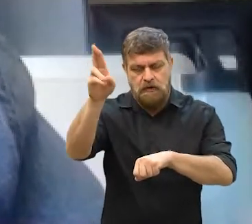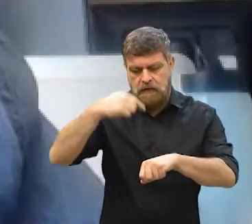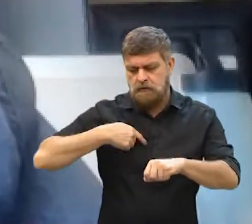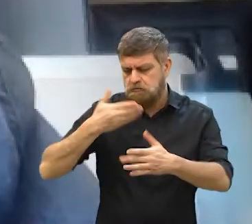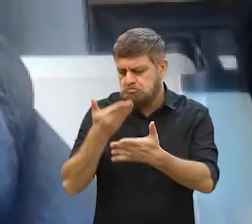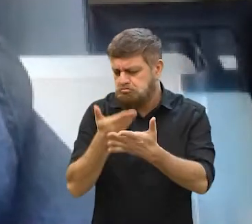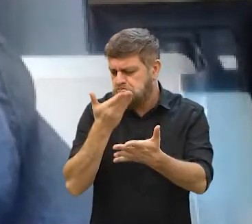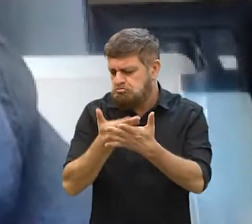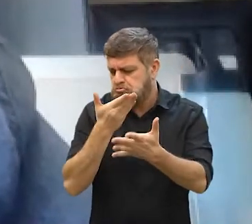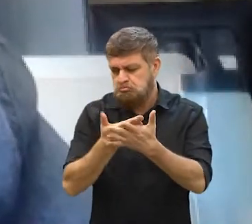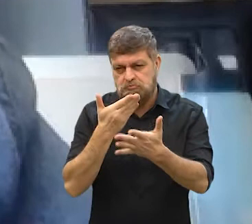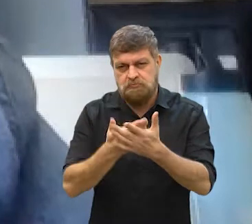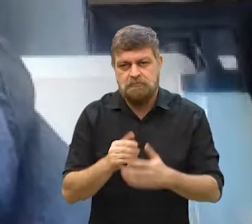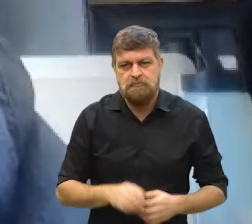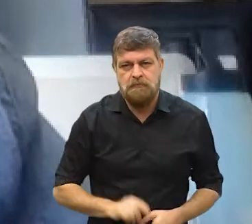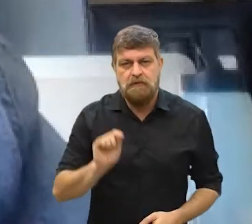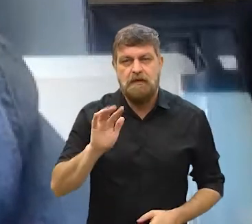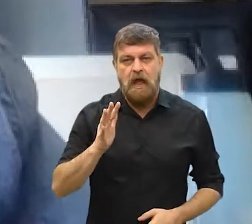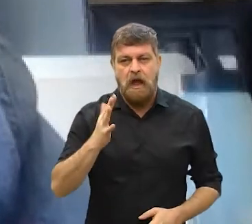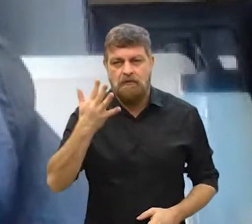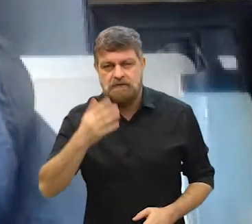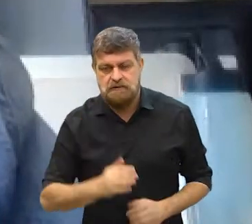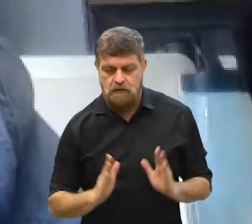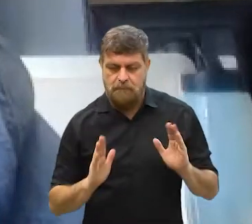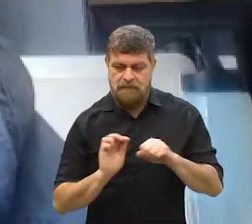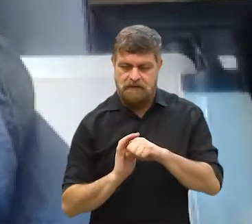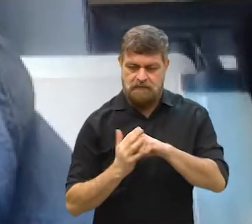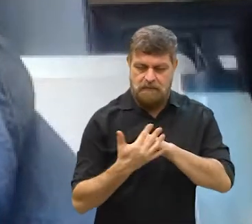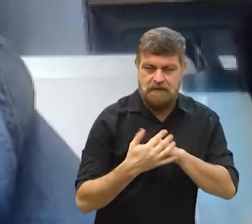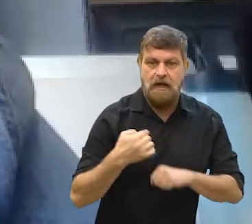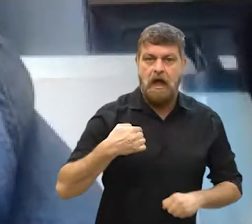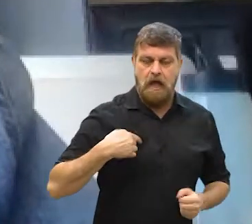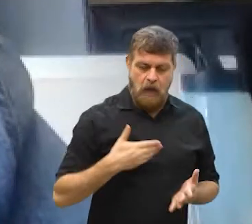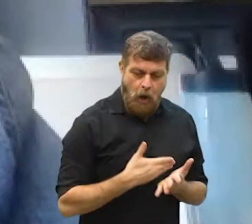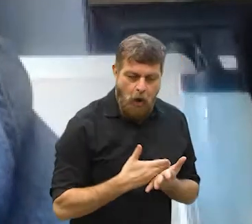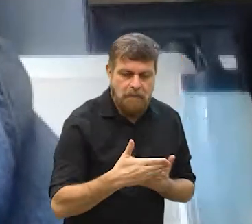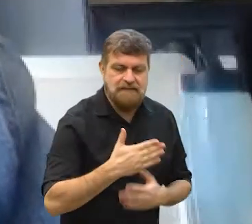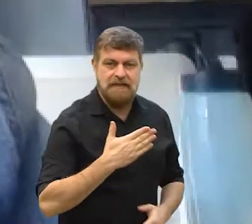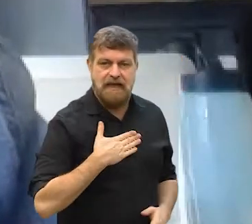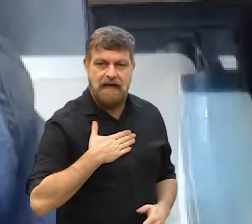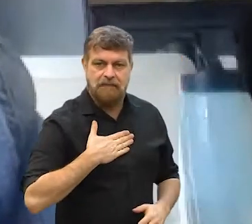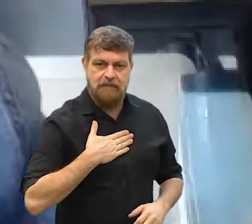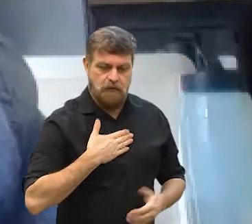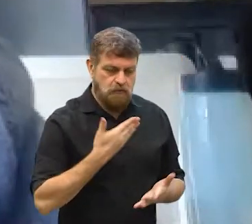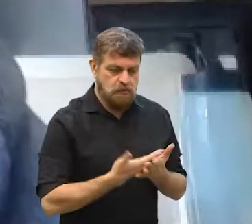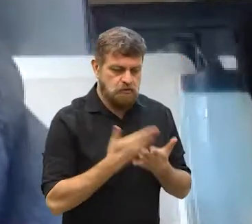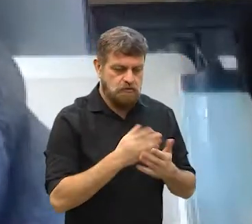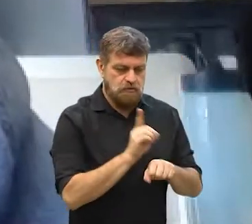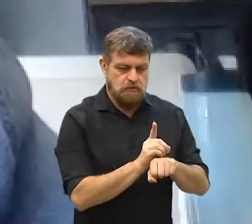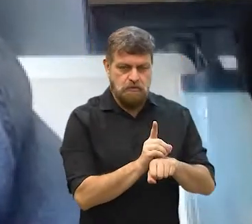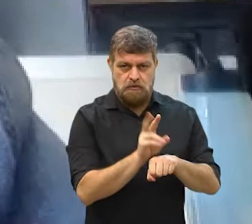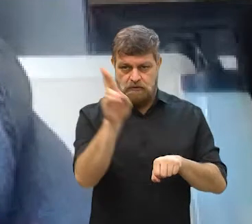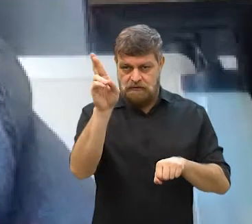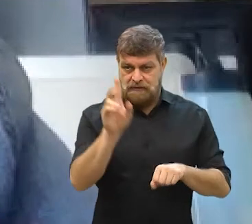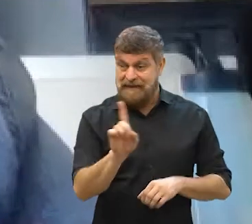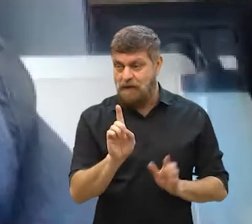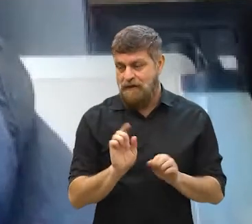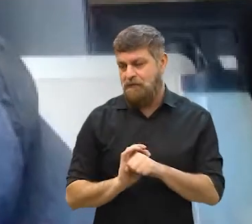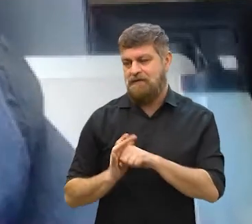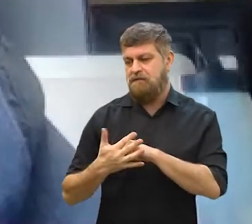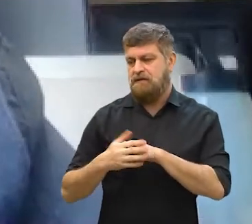E, coincidentemente, né, na época da pandemia, eu iniciei o meu doutorado. Mas não foi por conta da